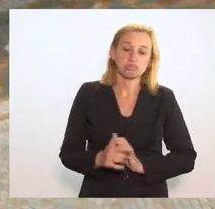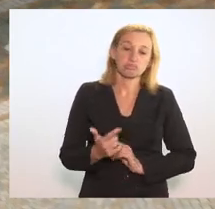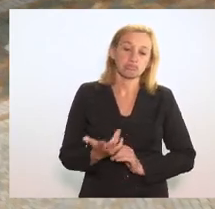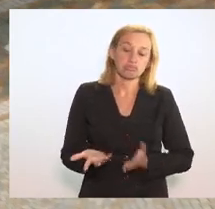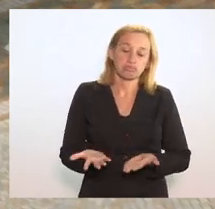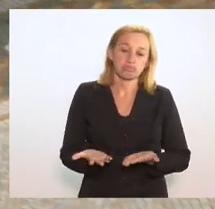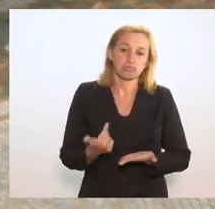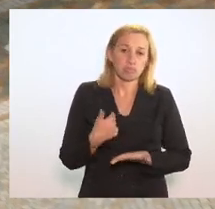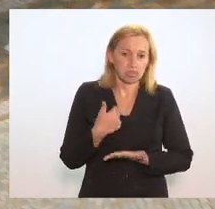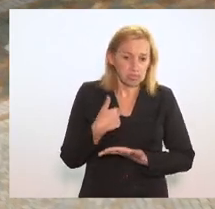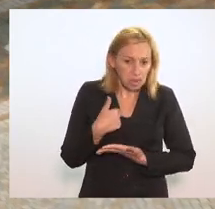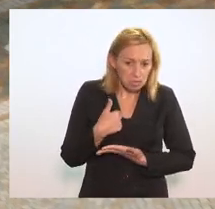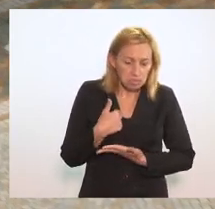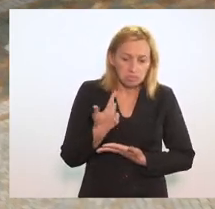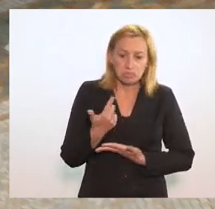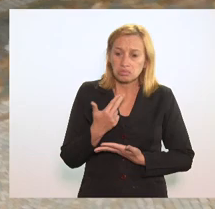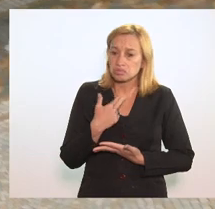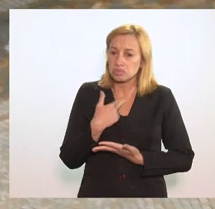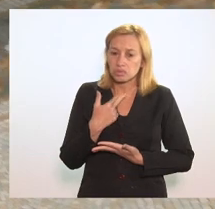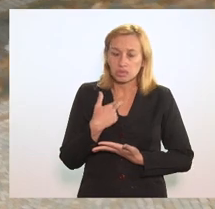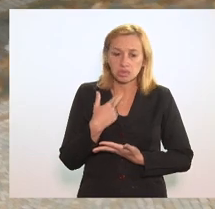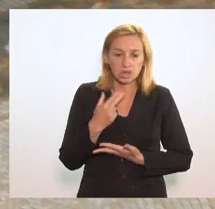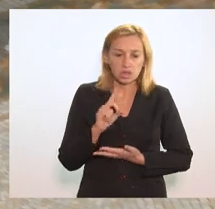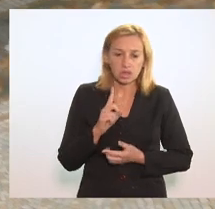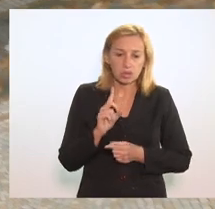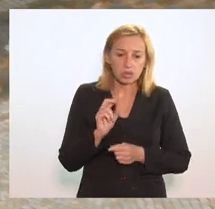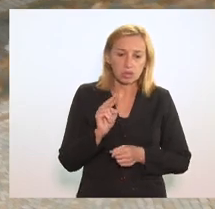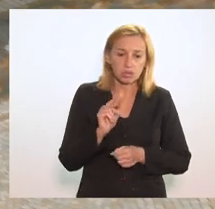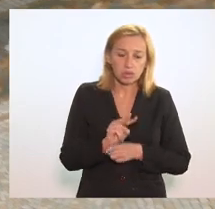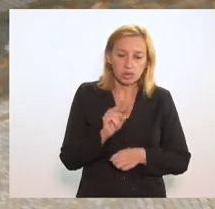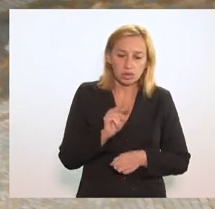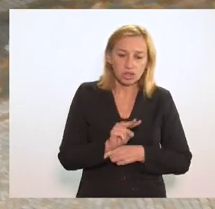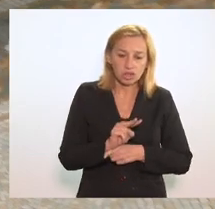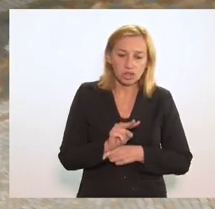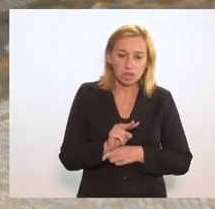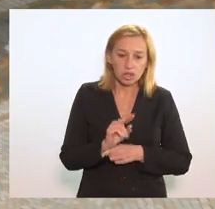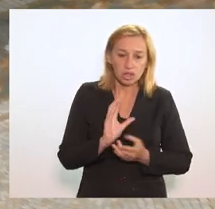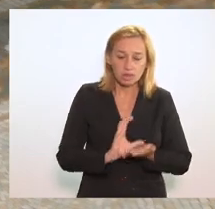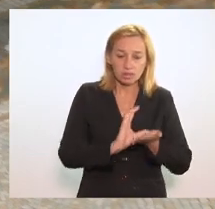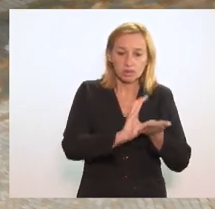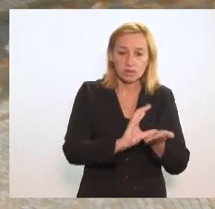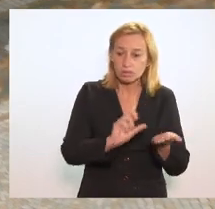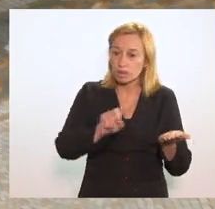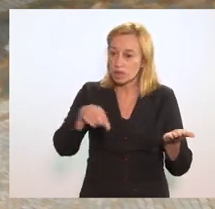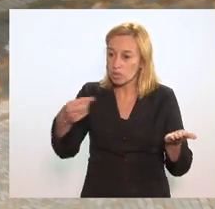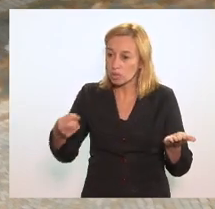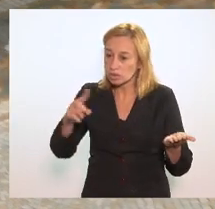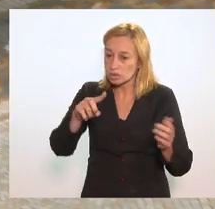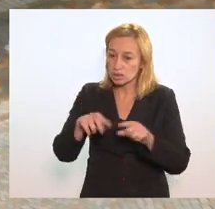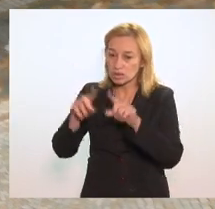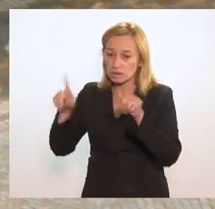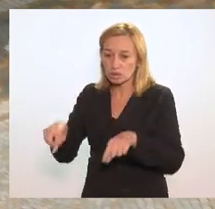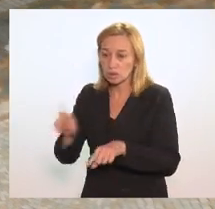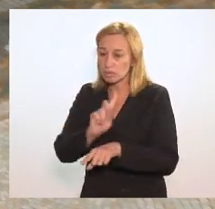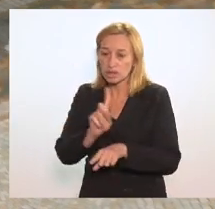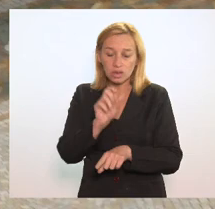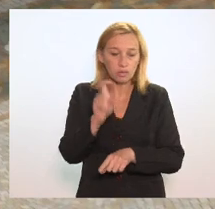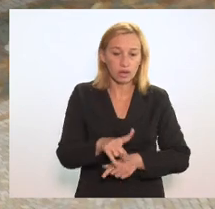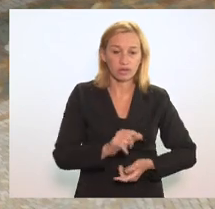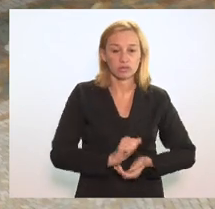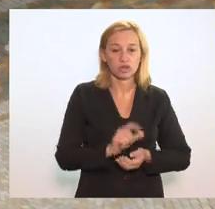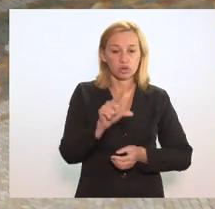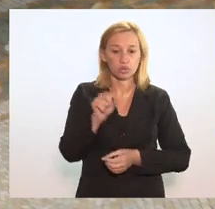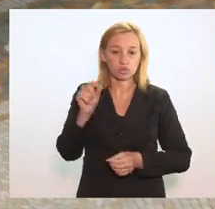de maneira nenhuma, não defender este benefício para outros servidores, mas não é o escopo do